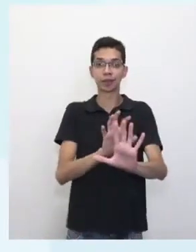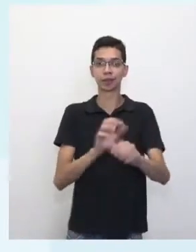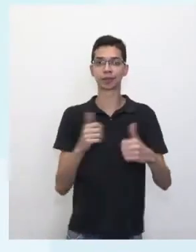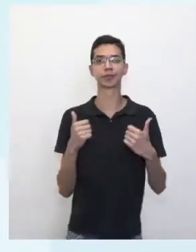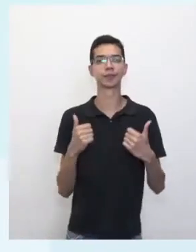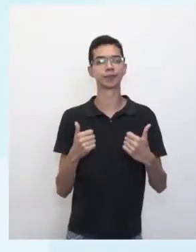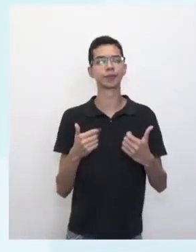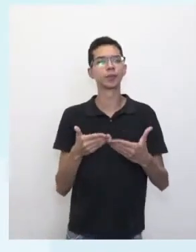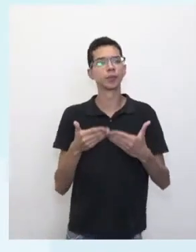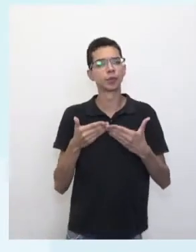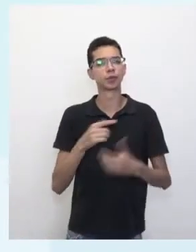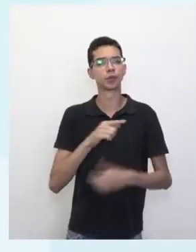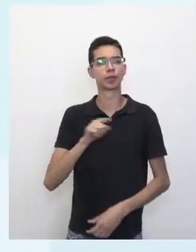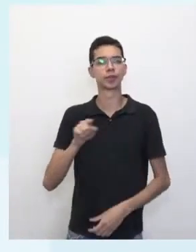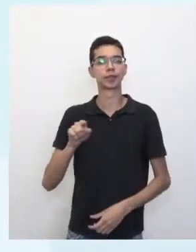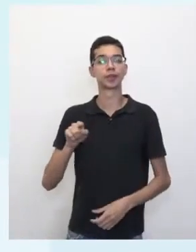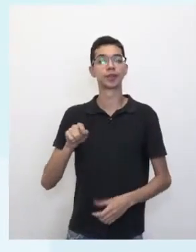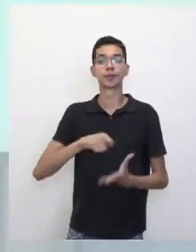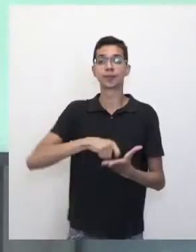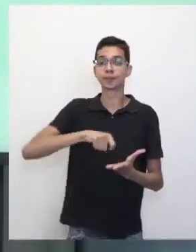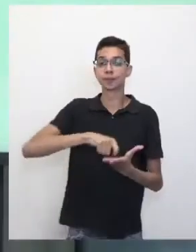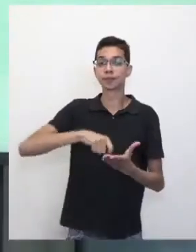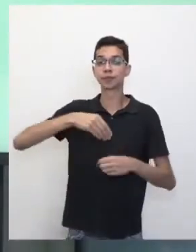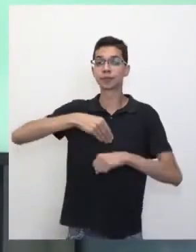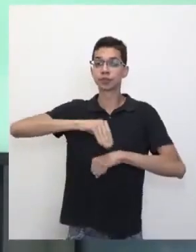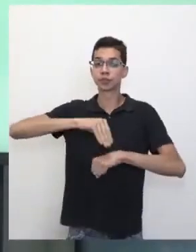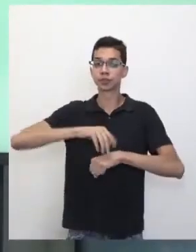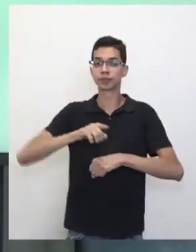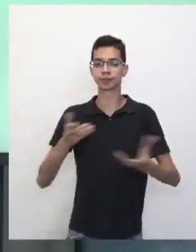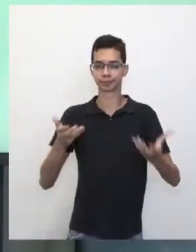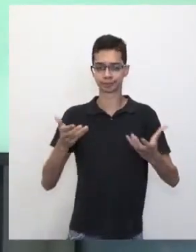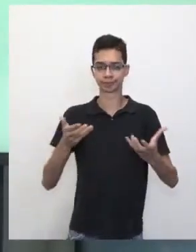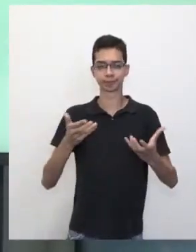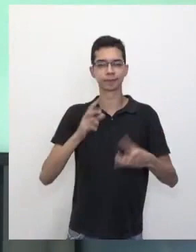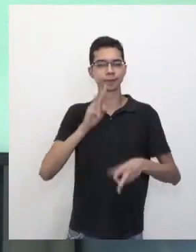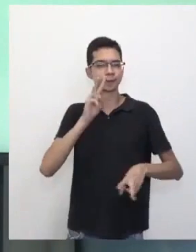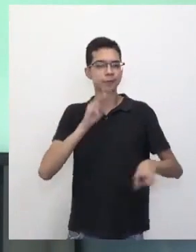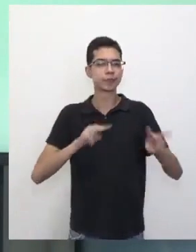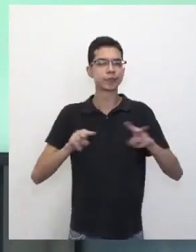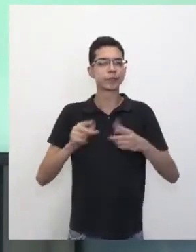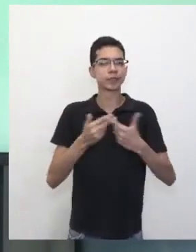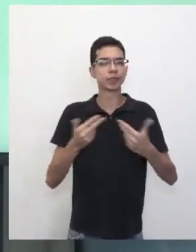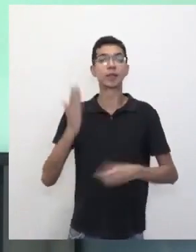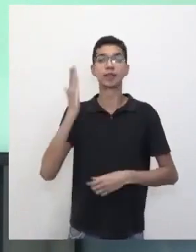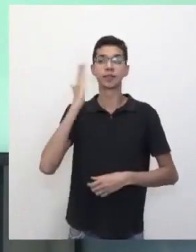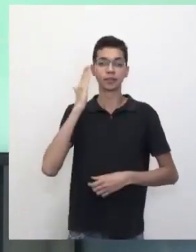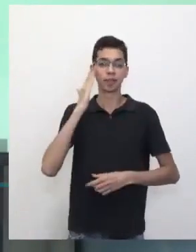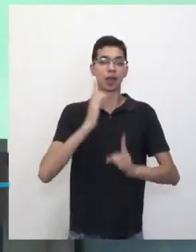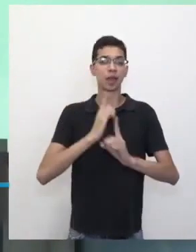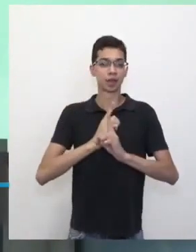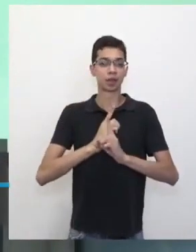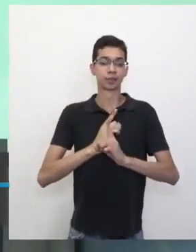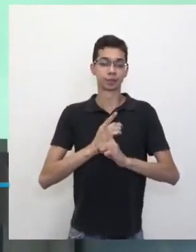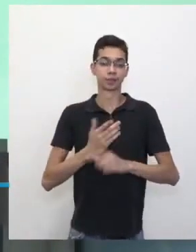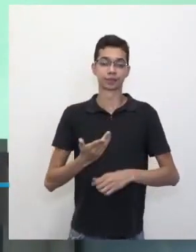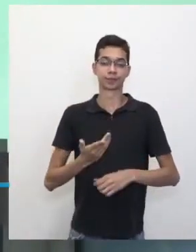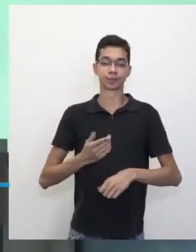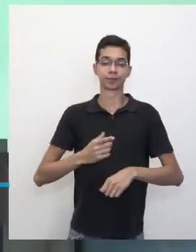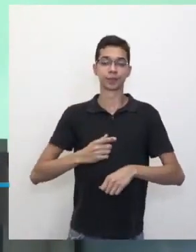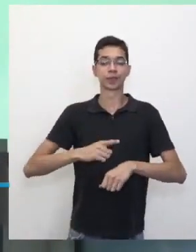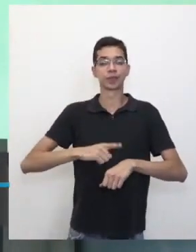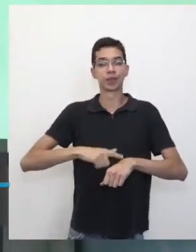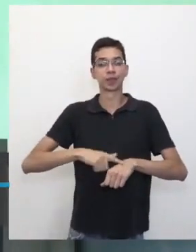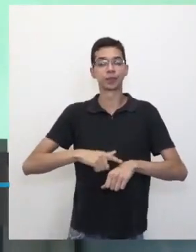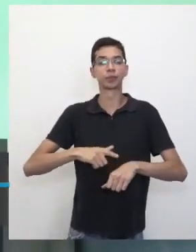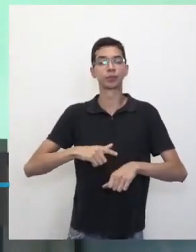E, por favor, escrevam as sugestões, aquilo que vocês gostariam de ver mais. A gente sabe que os nossos encontros eles são um pouco mais espaçados. Mas vocês têm